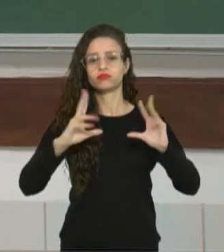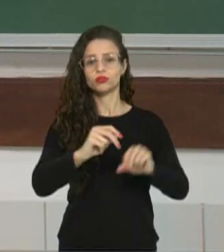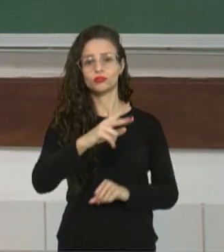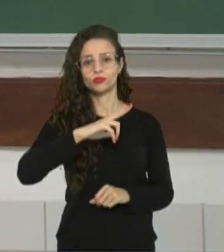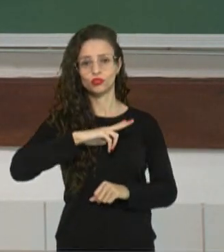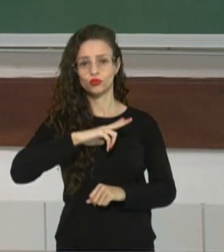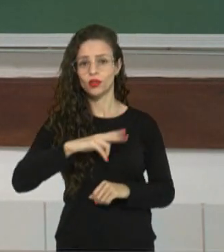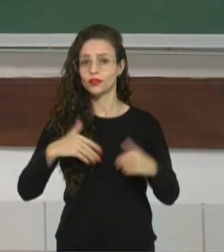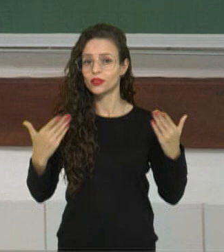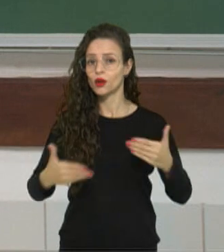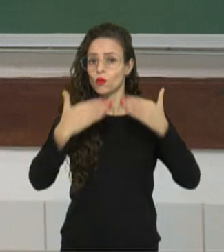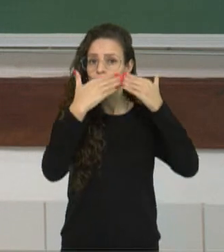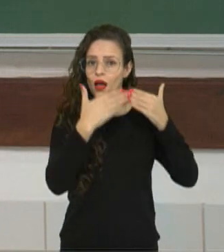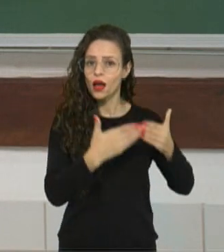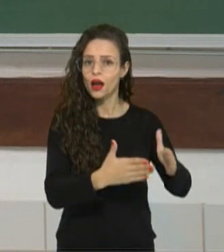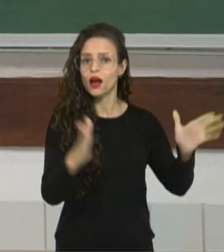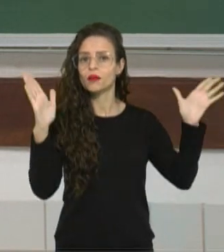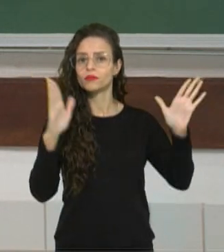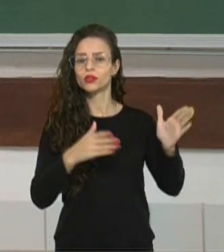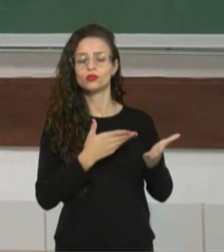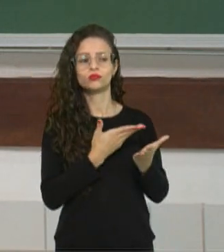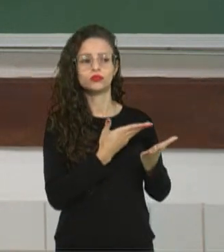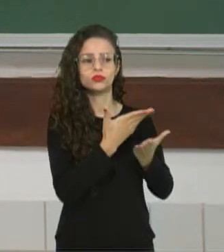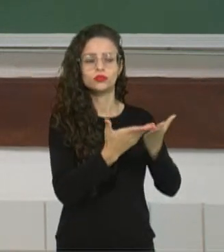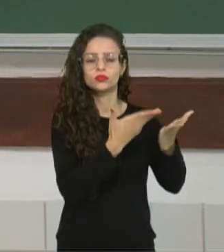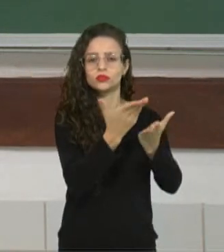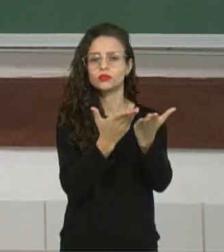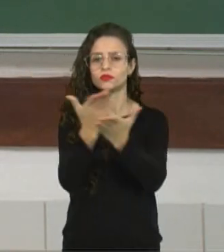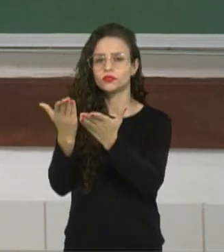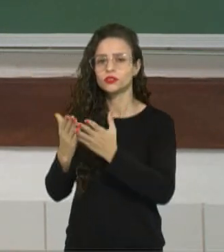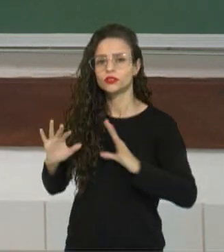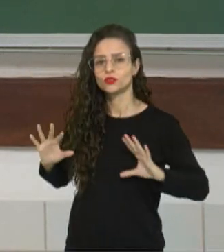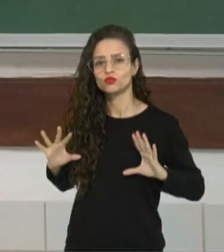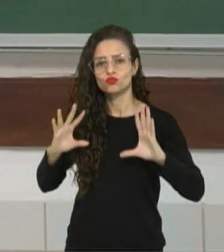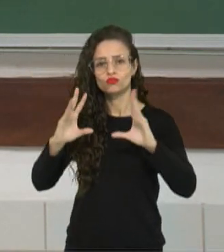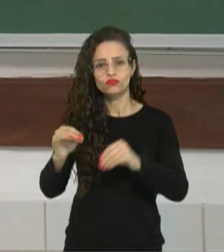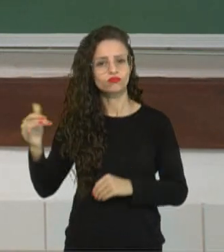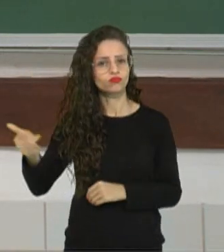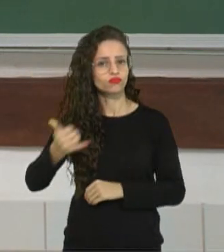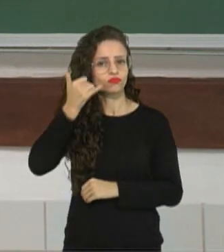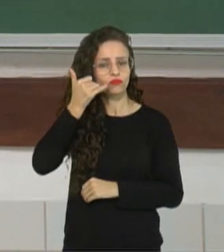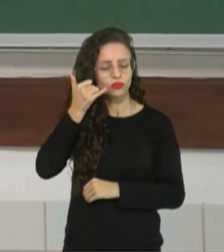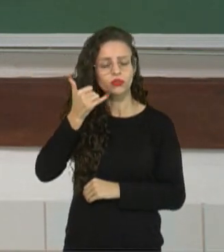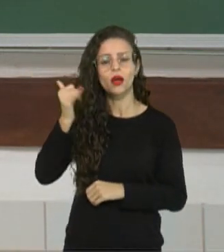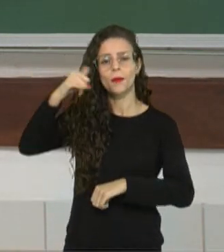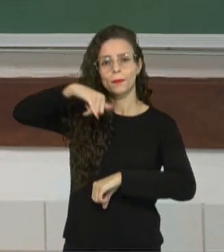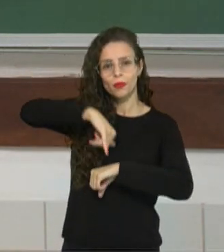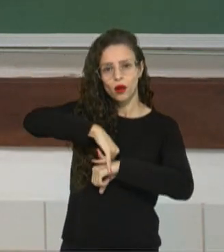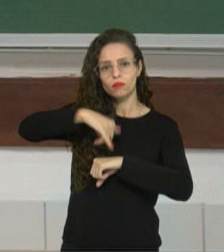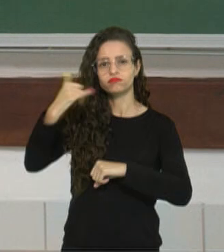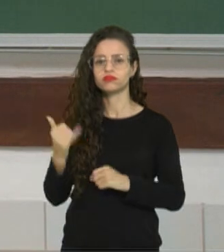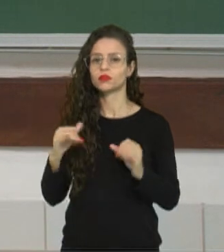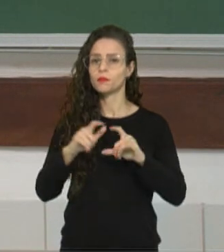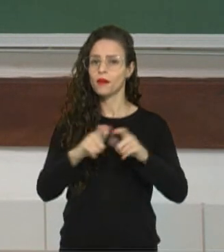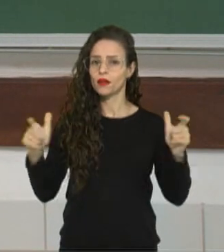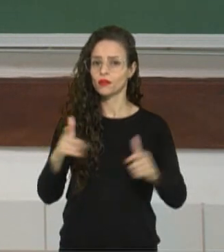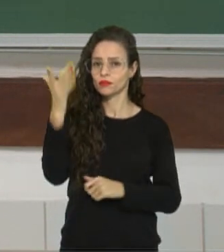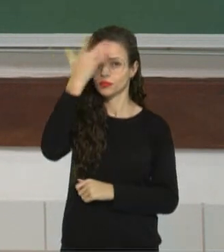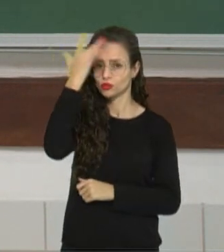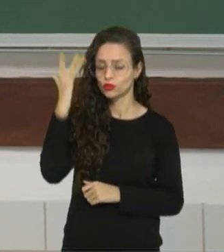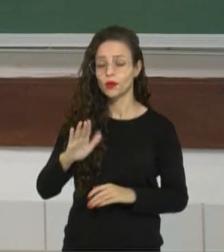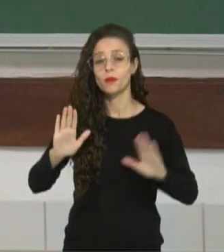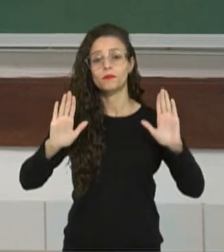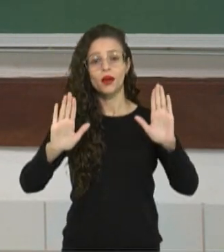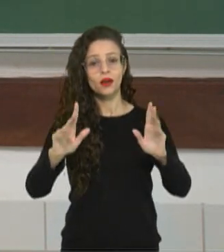Então, isso abriu uma oferta de serviços de telefonia fixa e móvel para a maioria das pessoas.